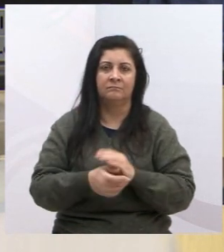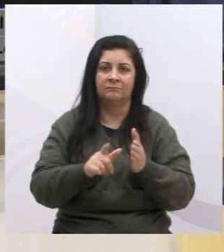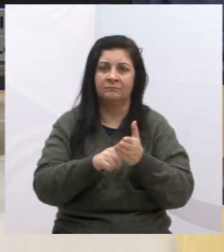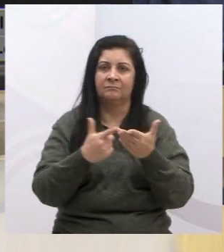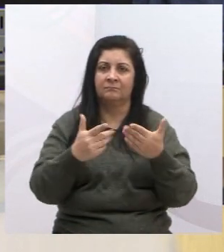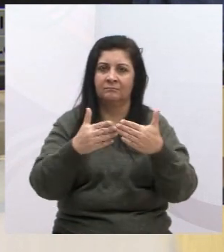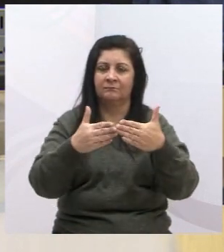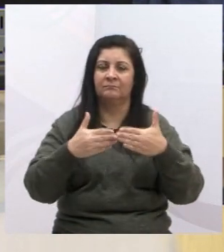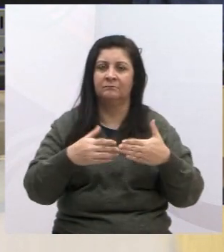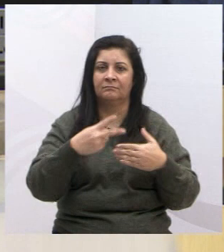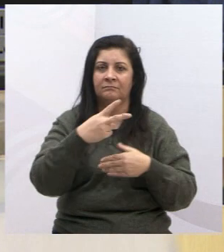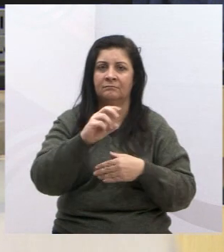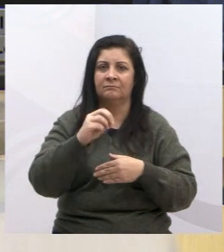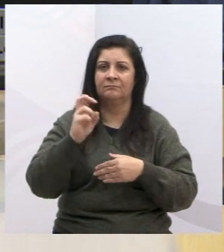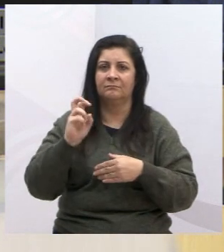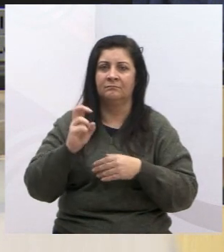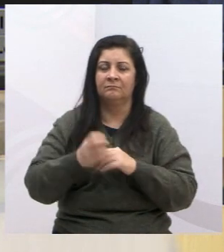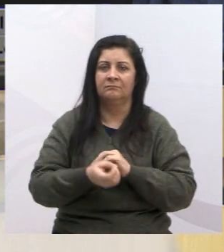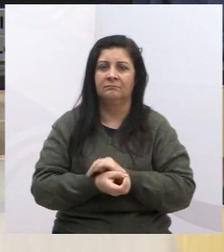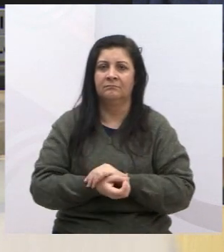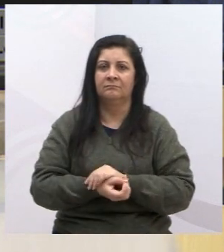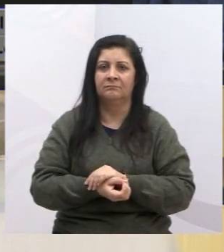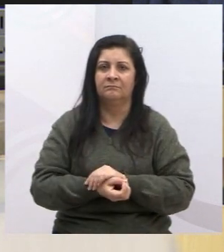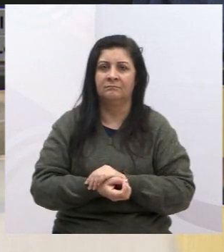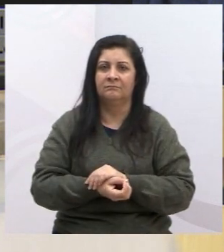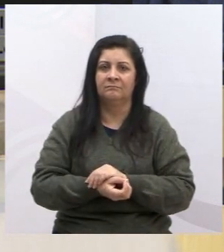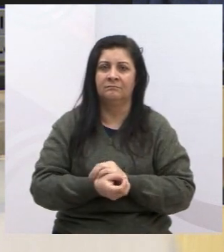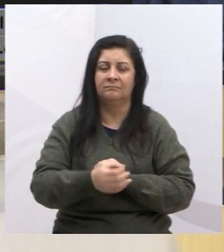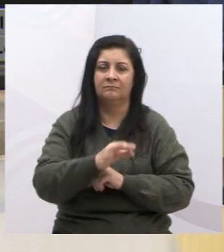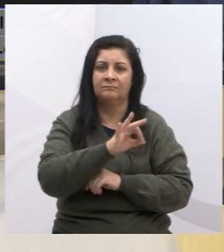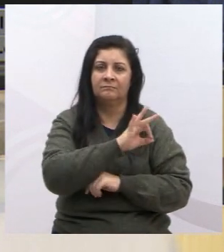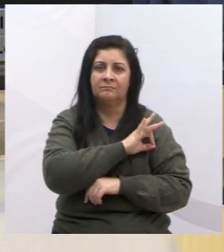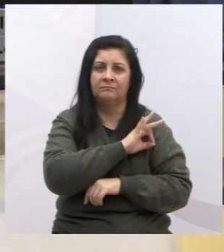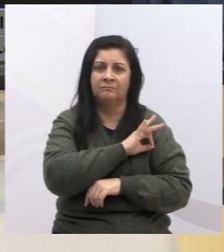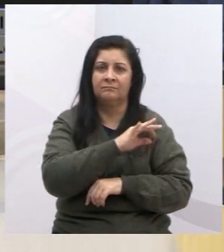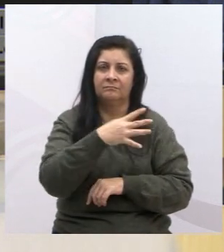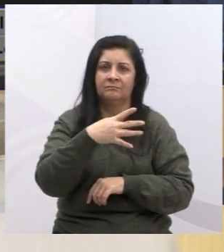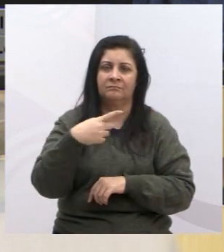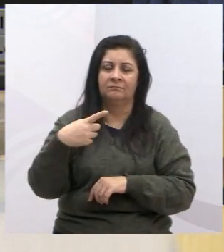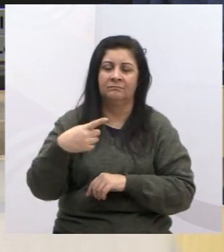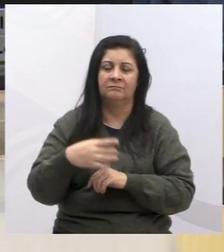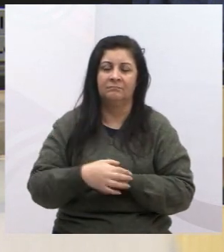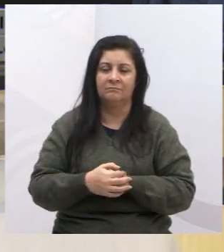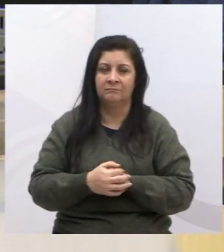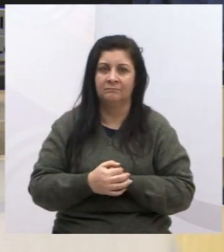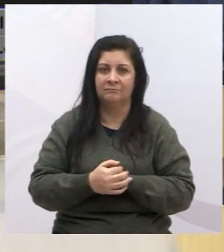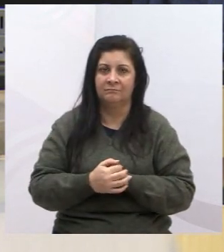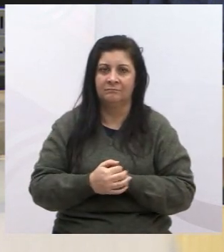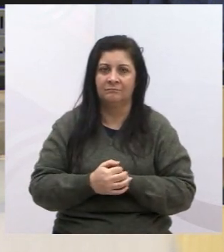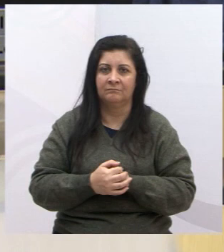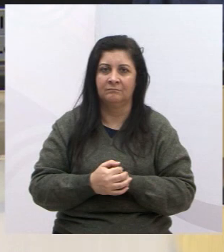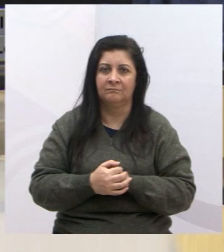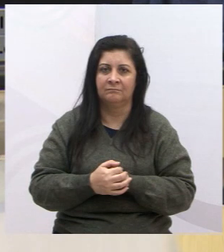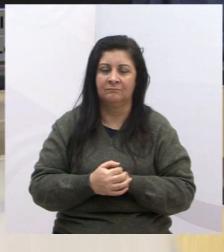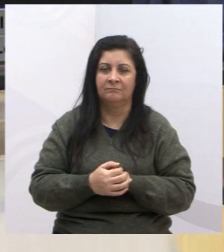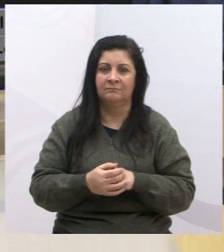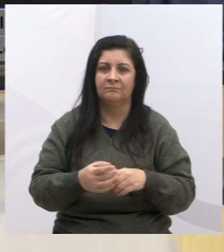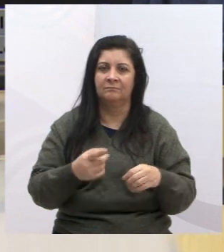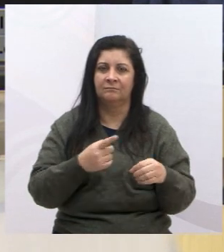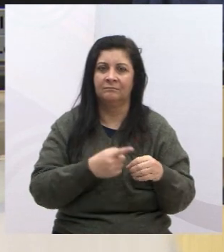Requerimento 205 ao 41º Batalhão de Polícia Militar do